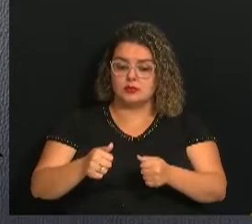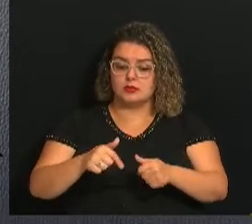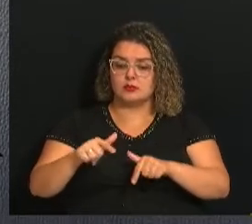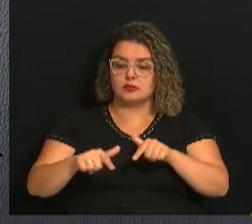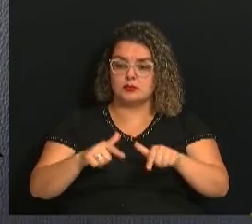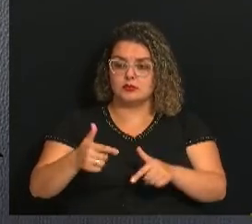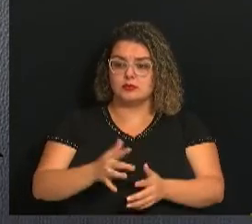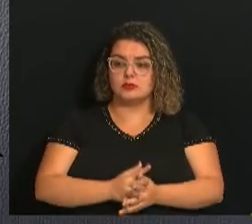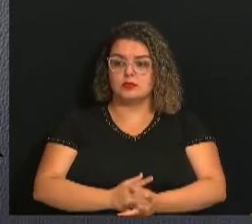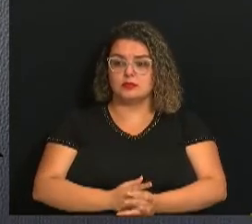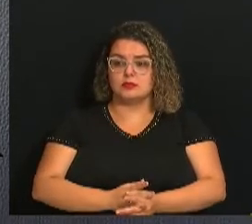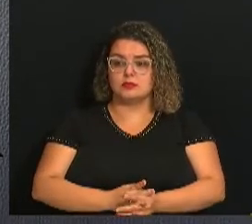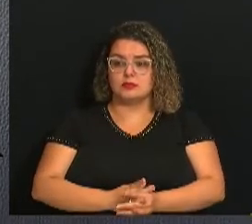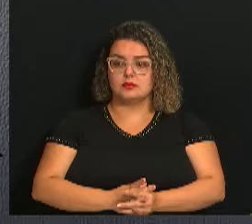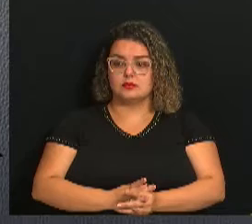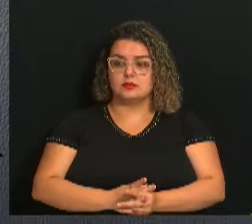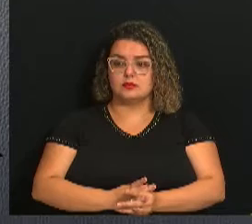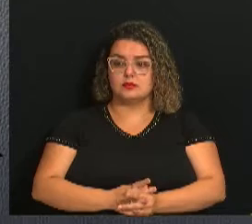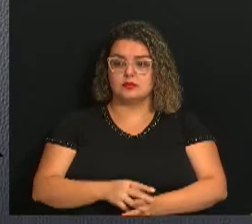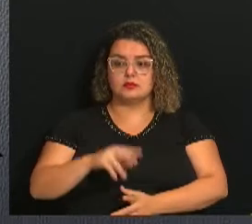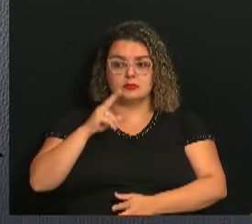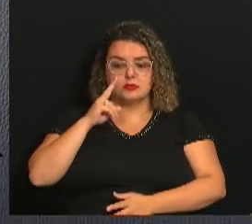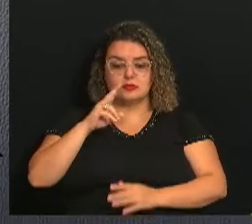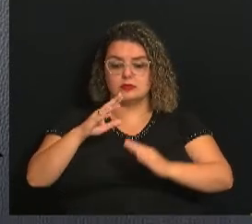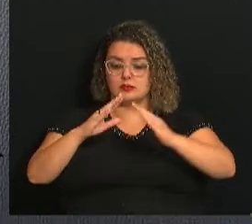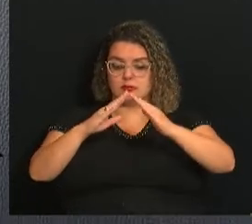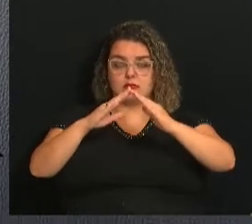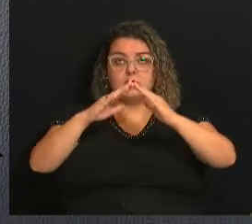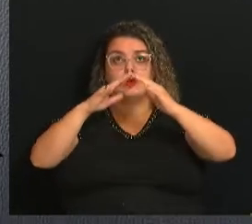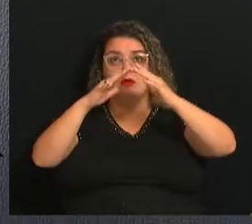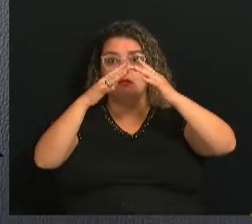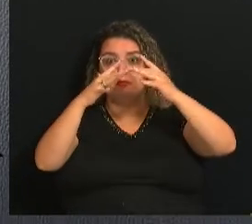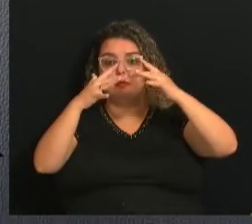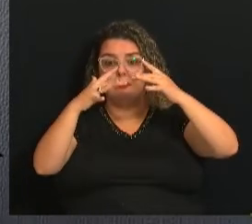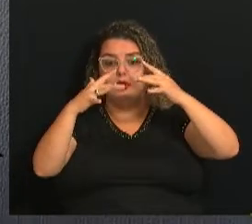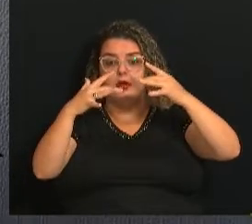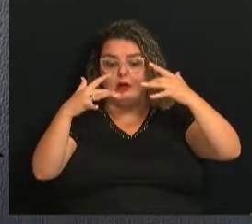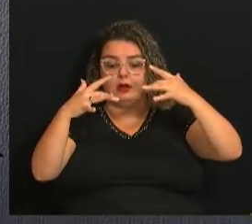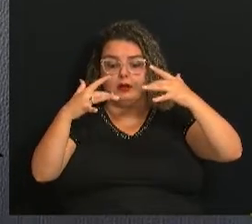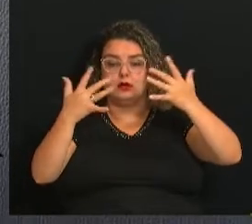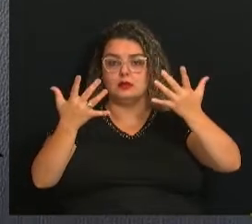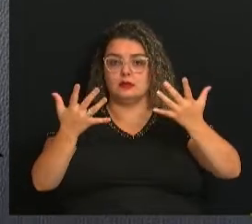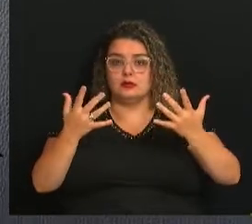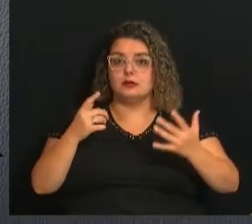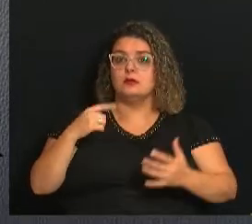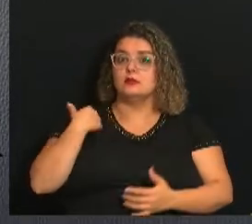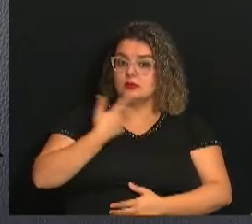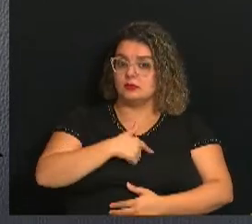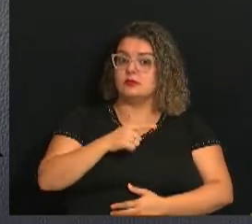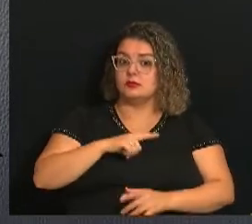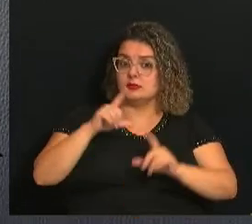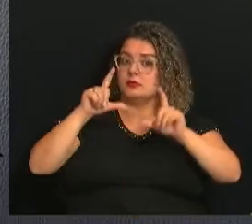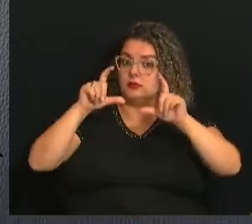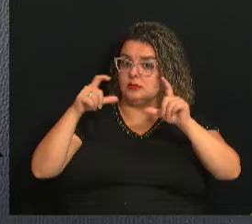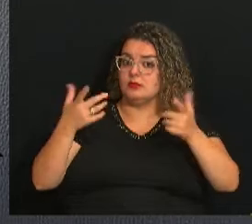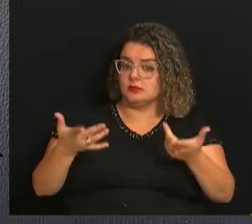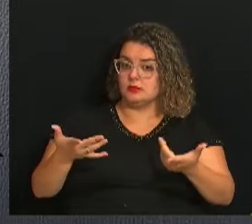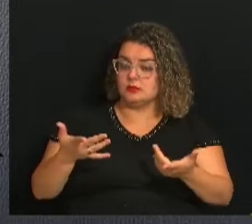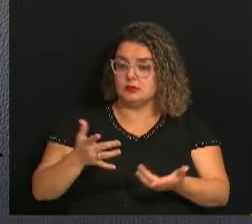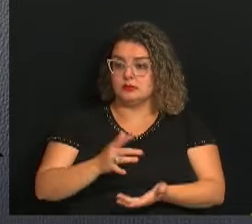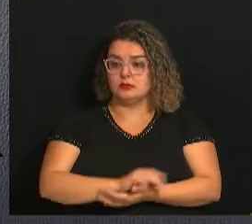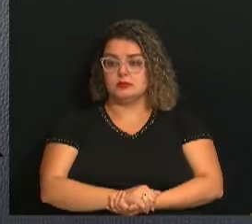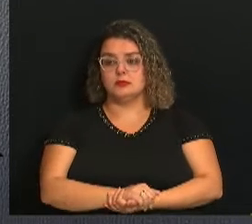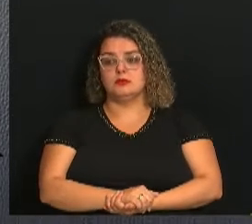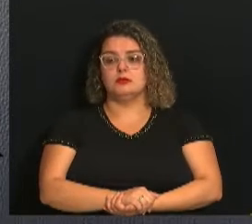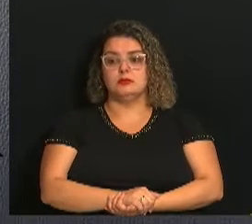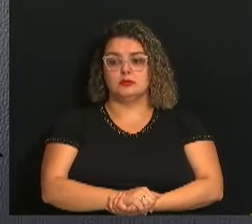áreas que a gente viu o teto desabando. Isso a gente viu. Nós temos foto, nós temos registro disso. Um